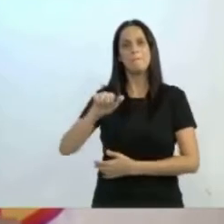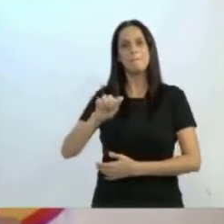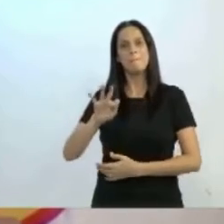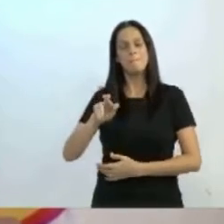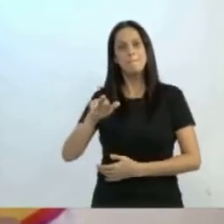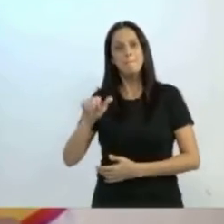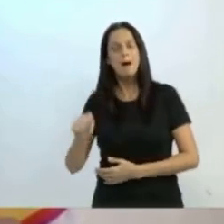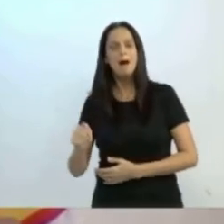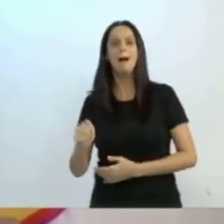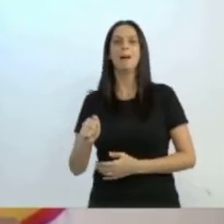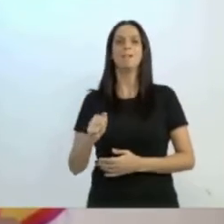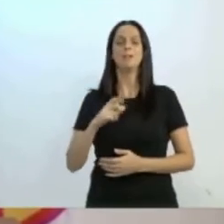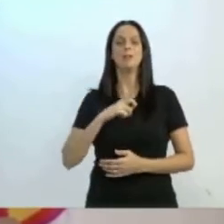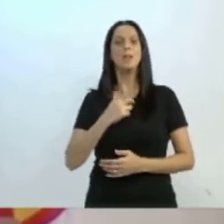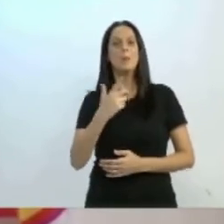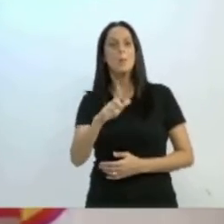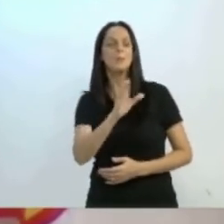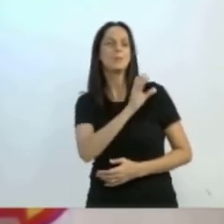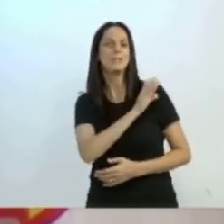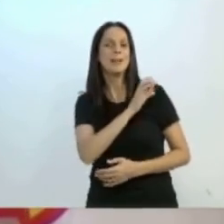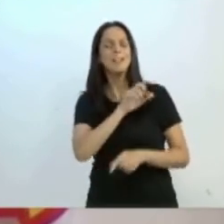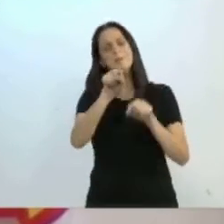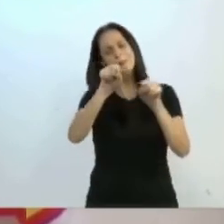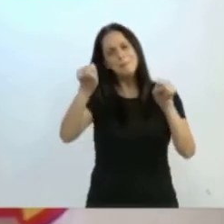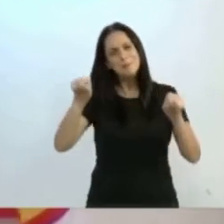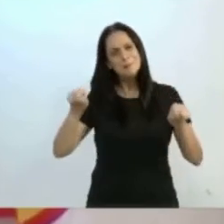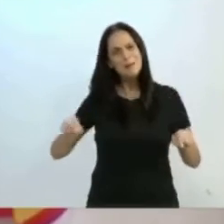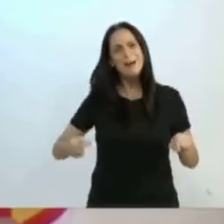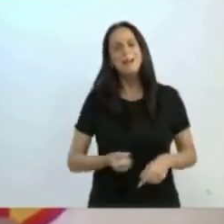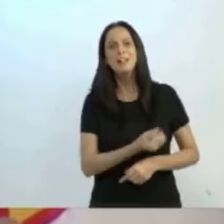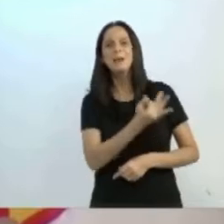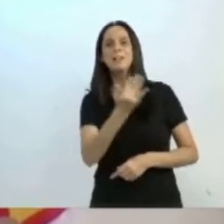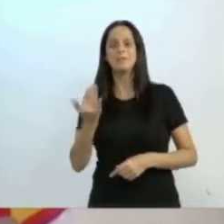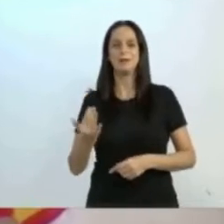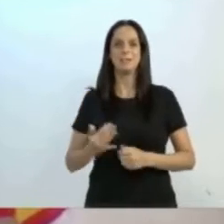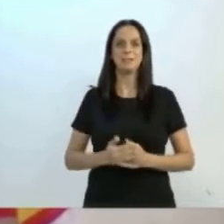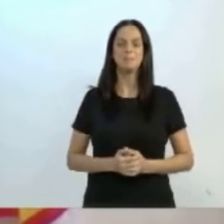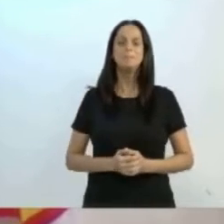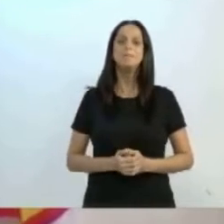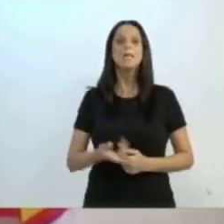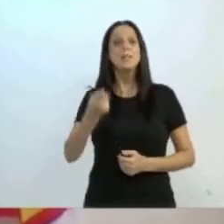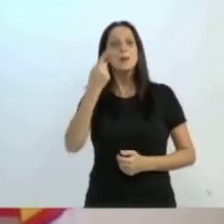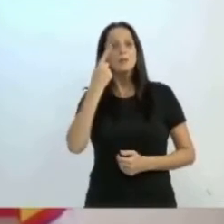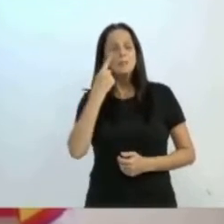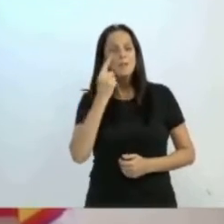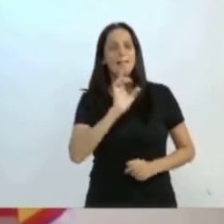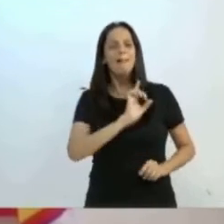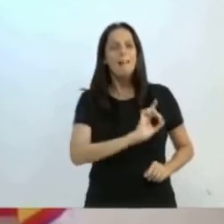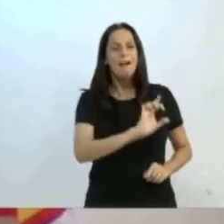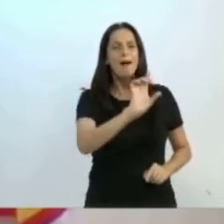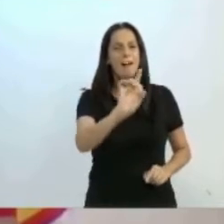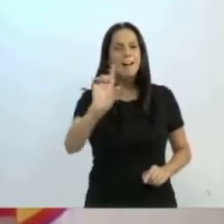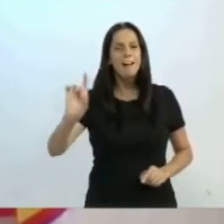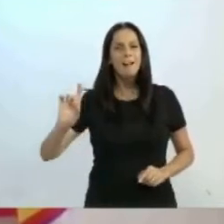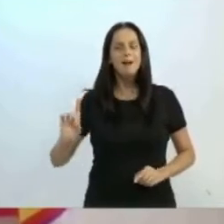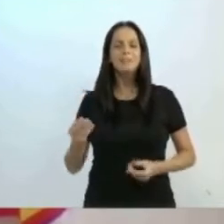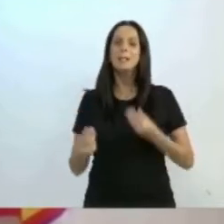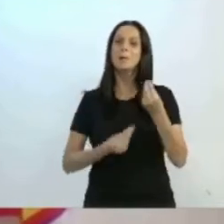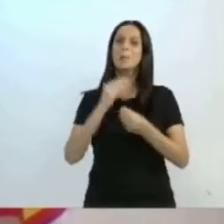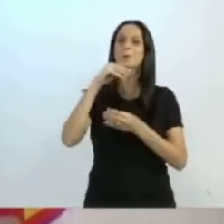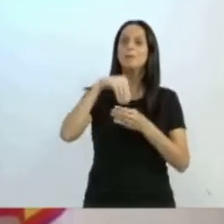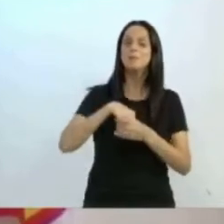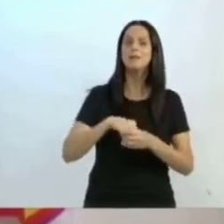Monteiro Lobato sair isso aí professor João Petry e nós conseguimos ver a dinâmica e aquilo que eu falo nesta casa Legislativa